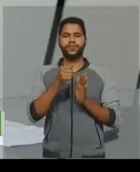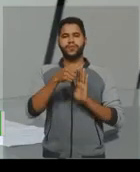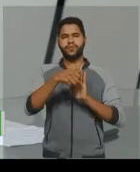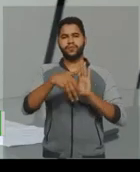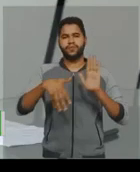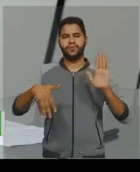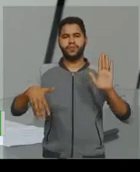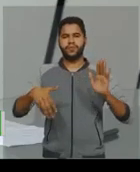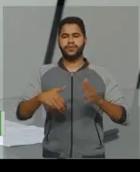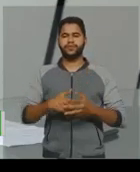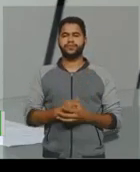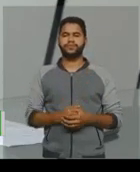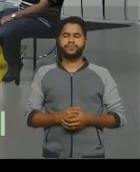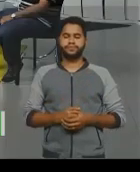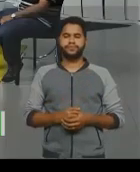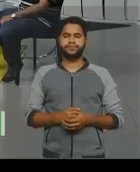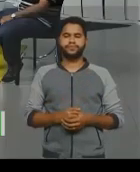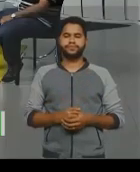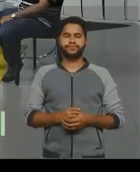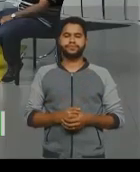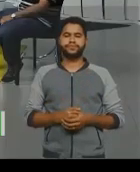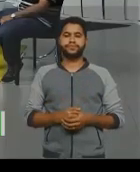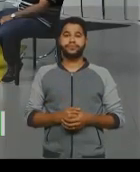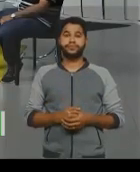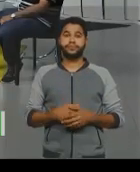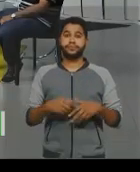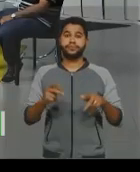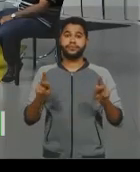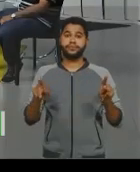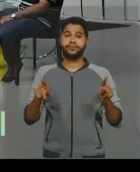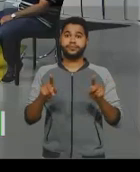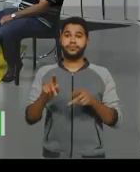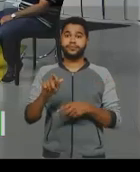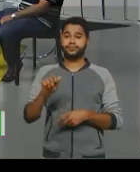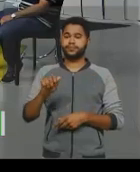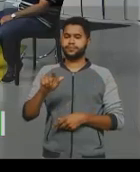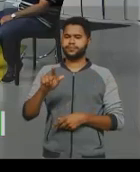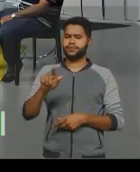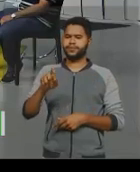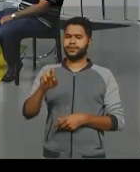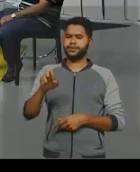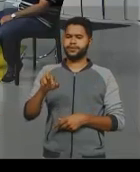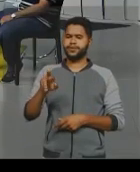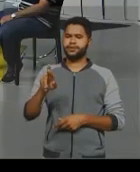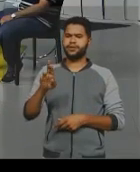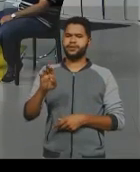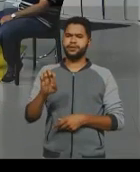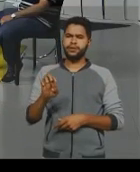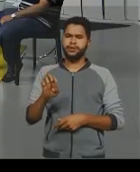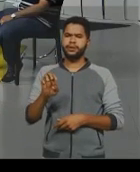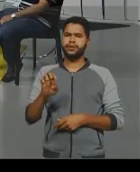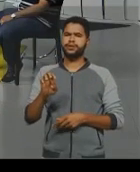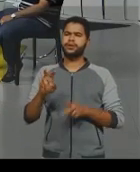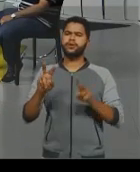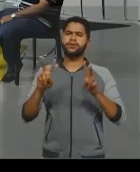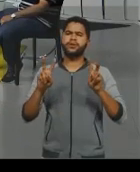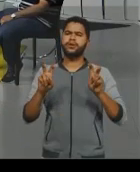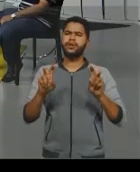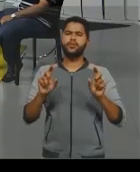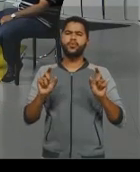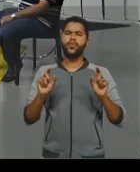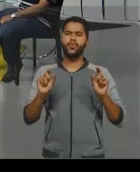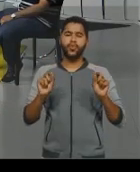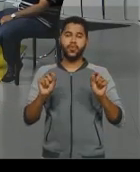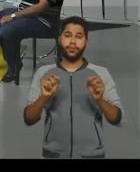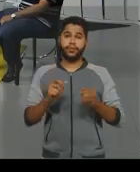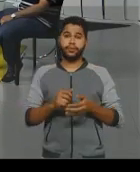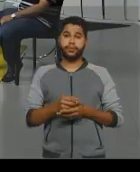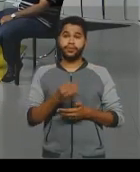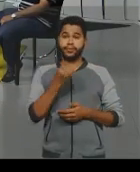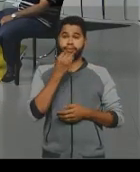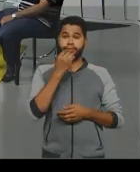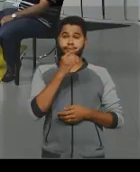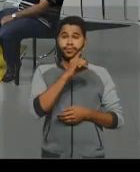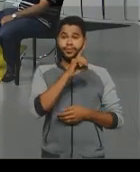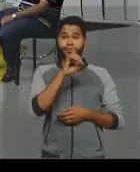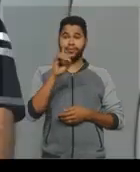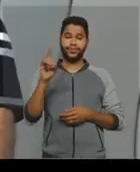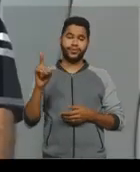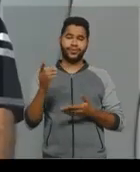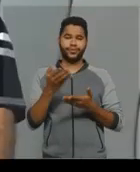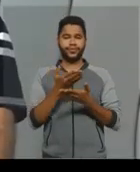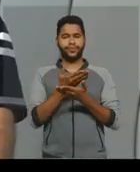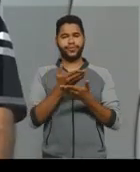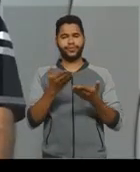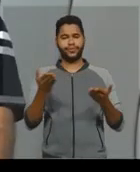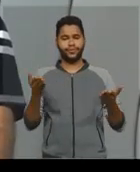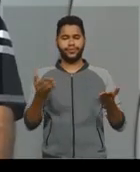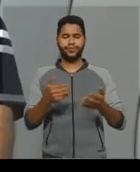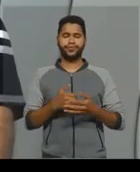ciclo. Perfeito, professora. Professor Alexandre, conta pra gente qual foi o tema das suas aulas. Bom dia, Gabi. Bom dia, professora. Bom dia a todos.